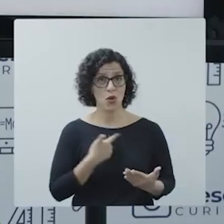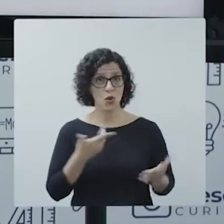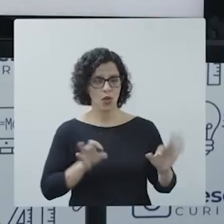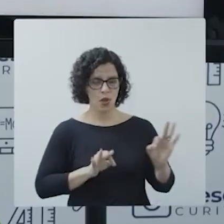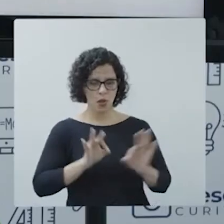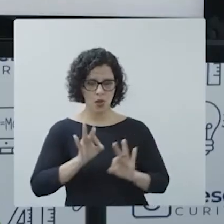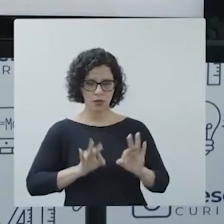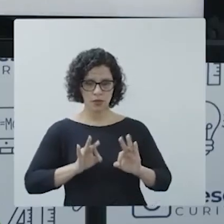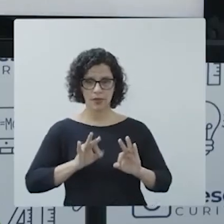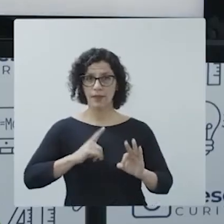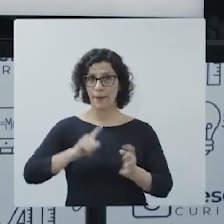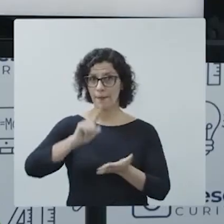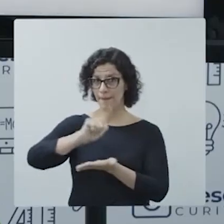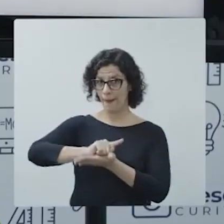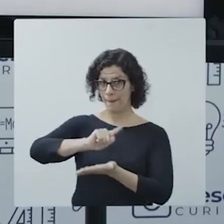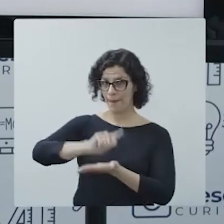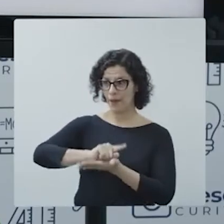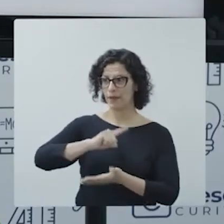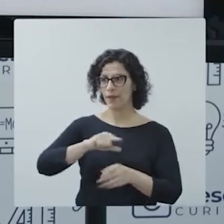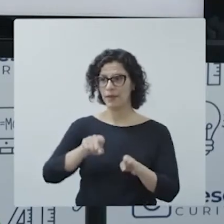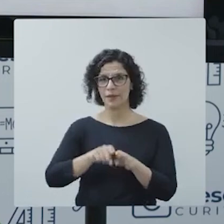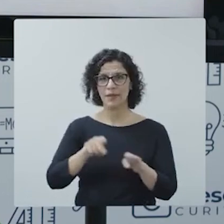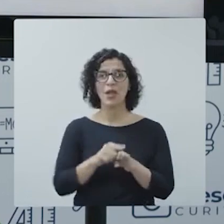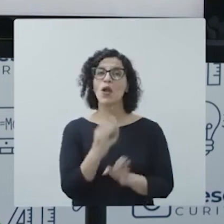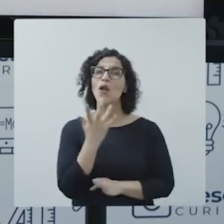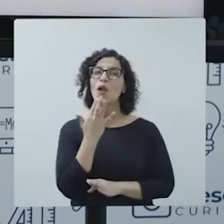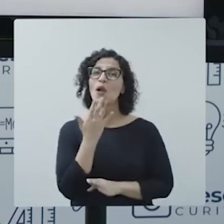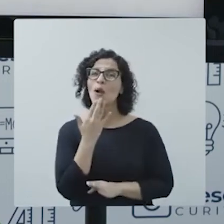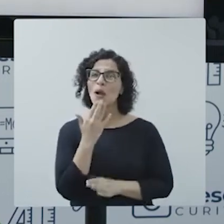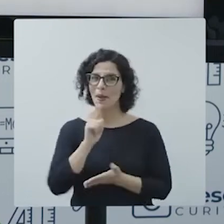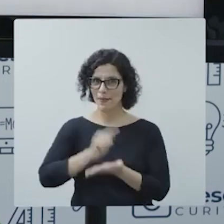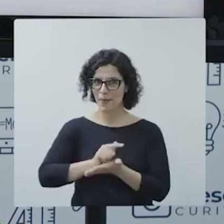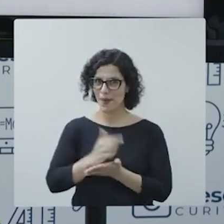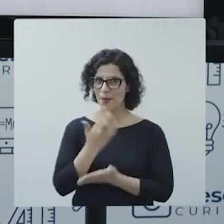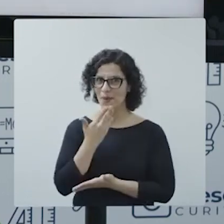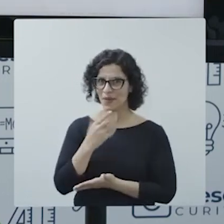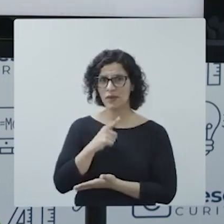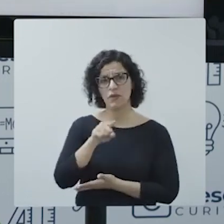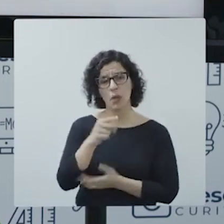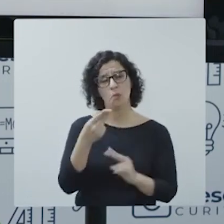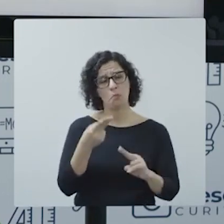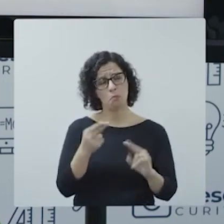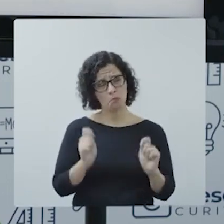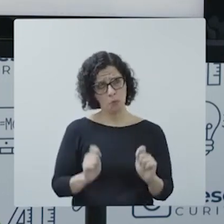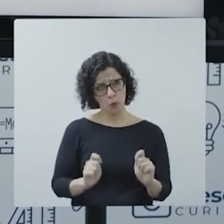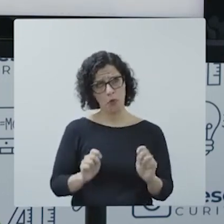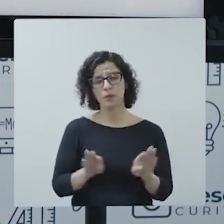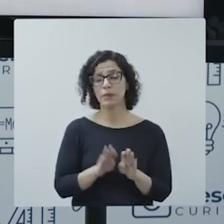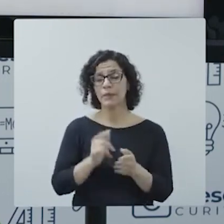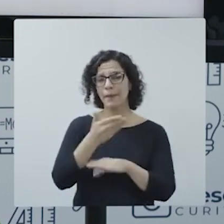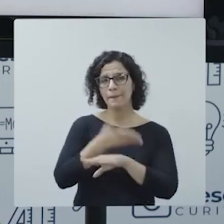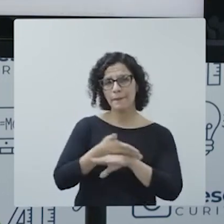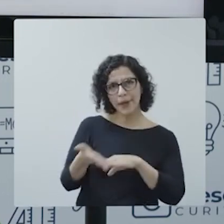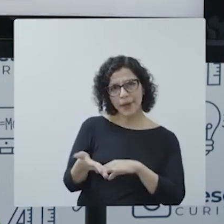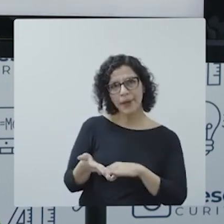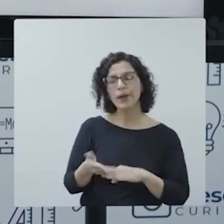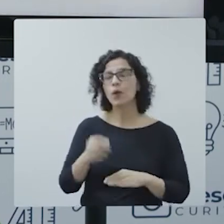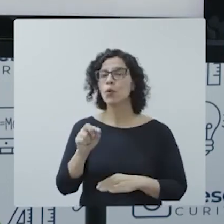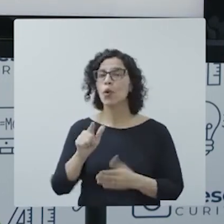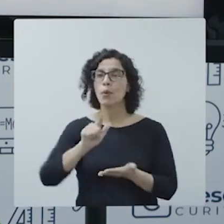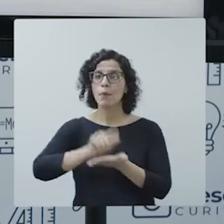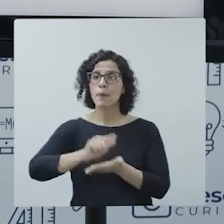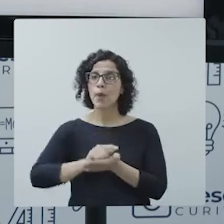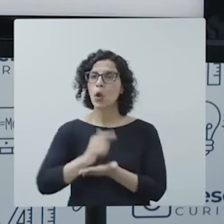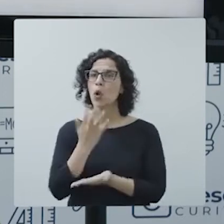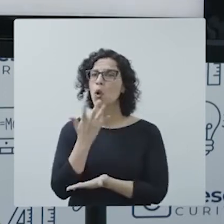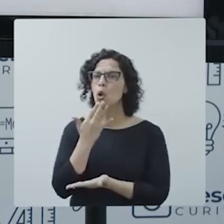Aqui com folhas, eu trouxe aqui folhas coloridas, você pode fazer com folha branca, ou se você